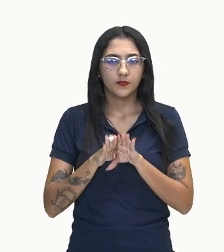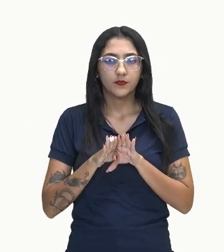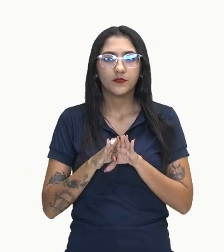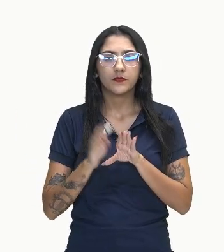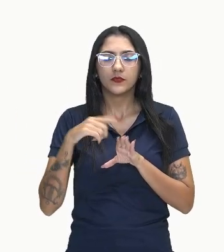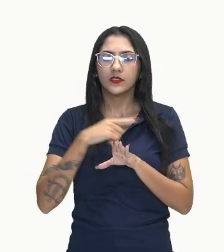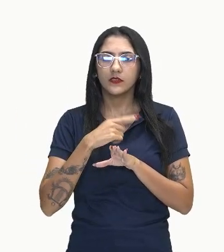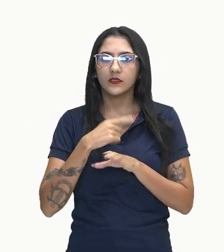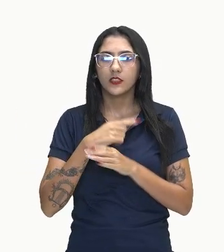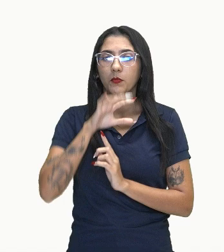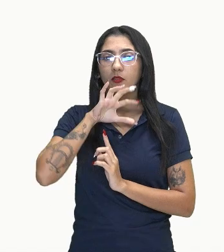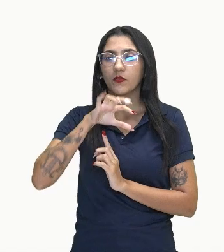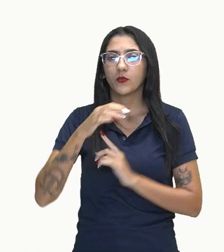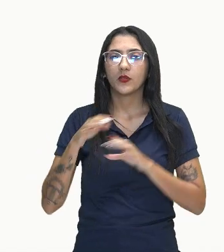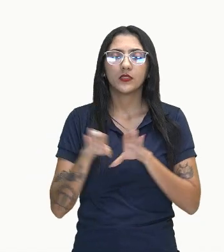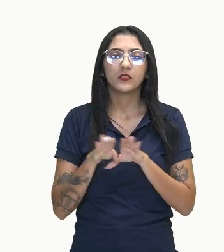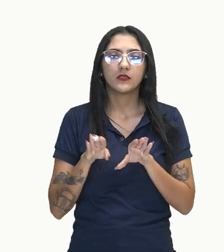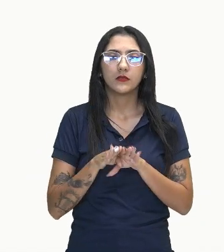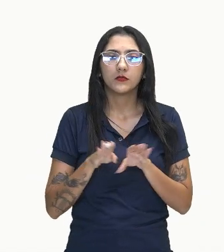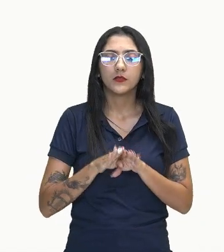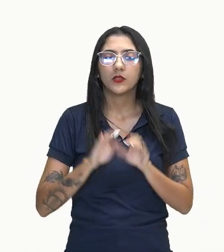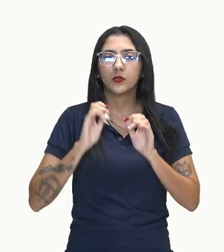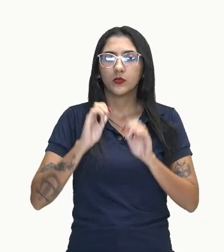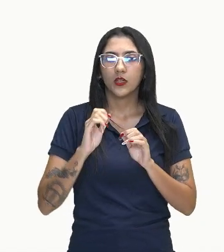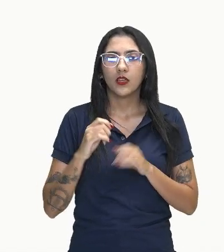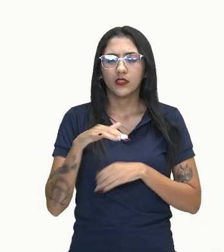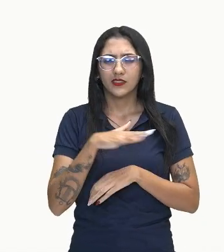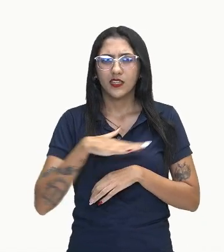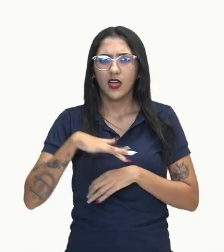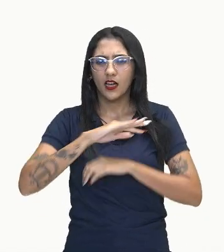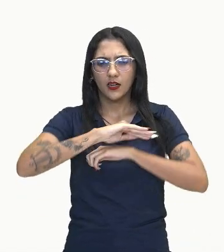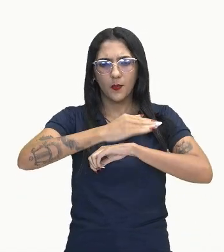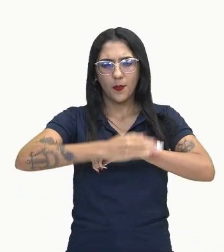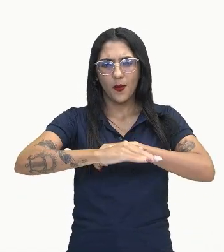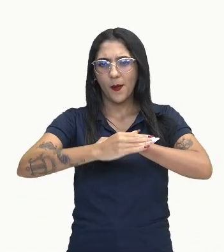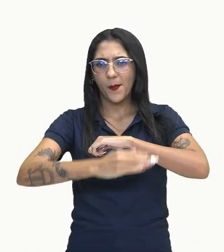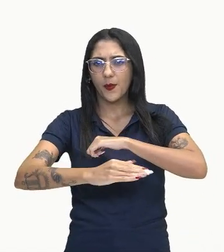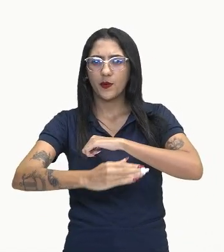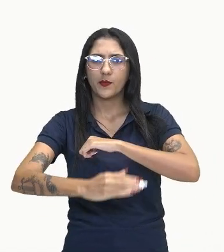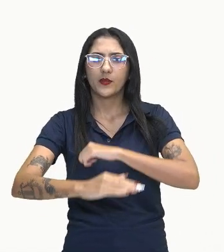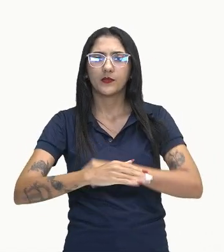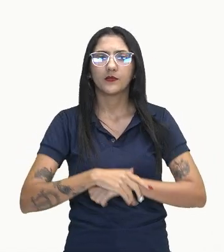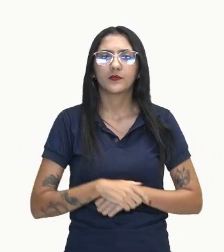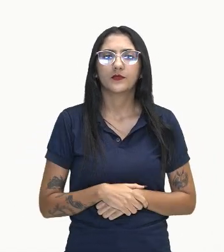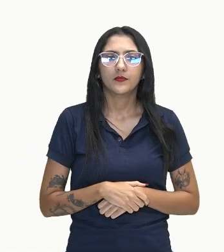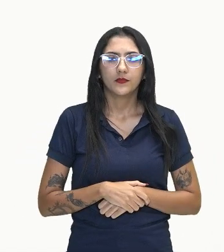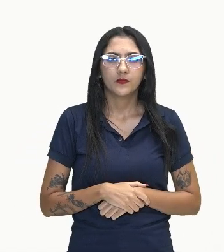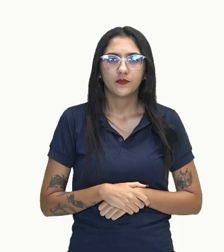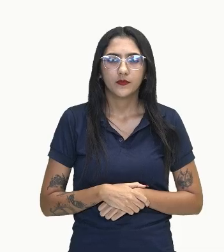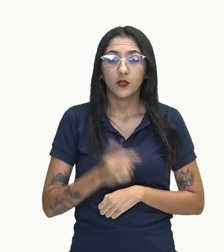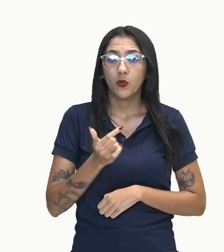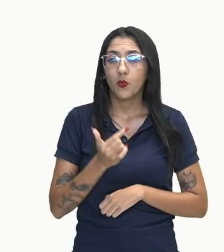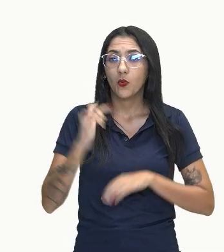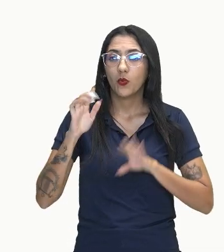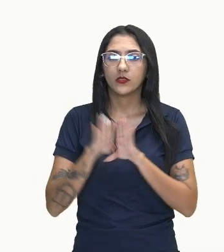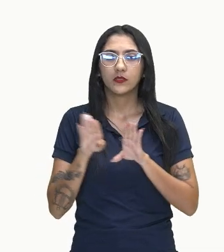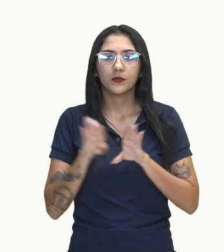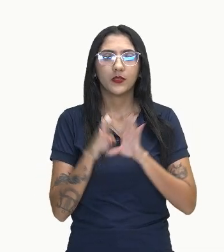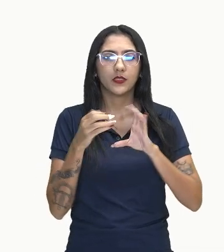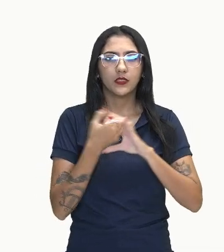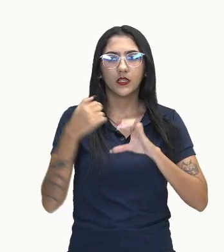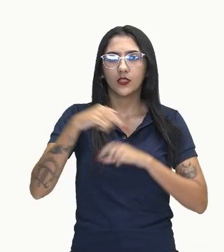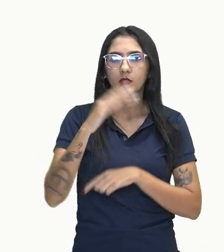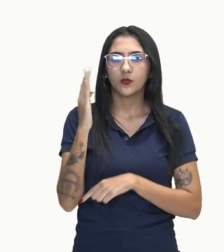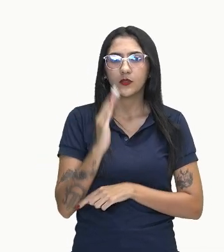por conta dos planaltos que existem nessa região. Um outro domínio morfoclimático brasileiro